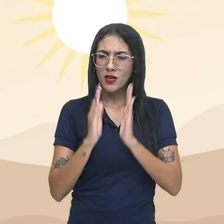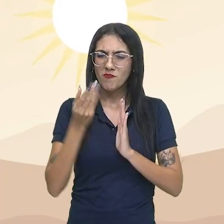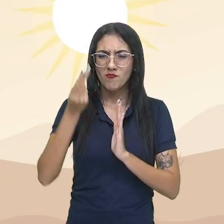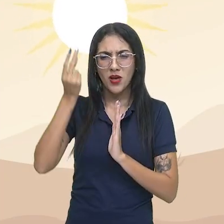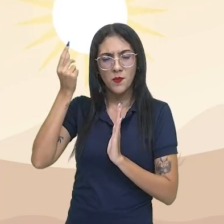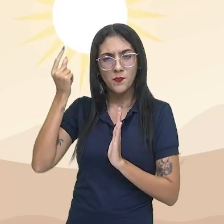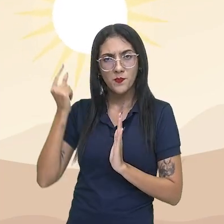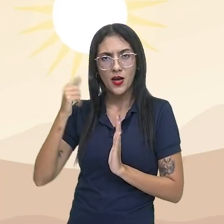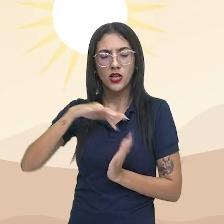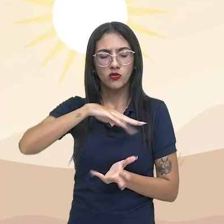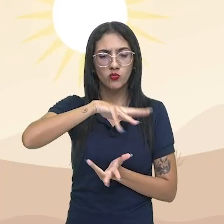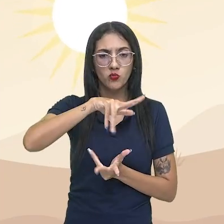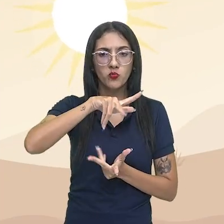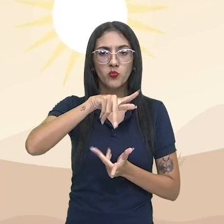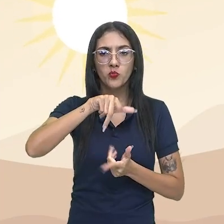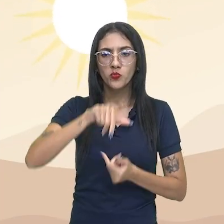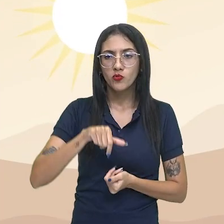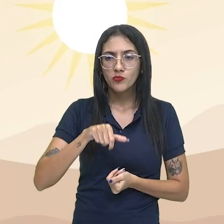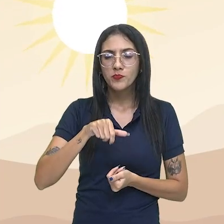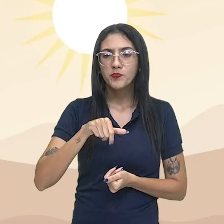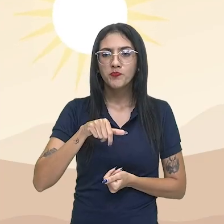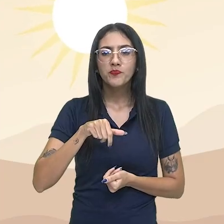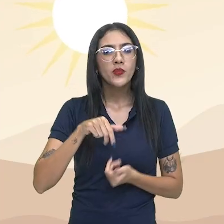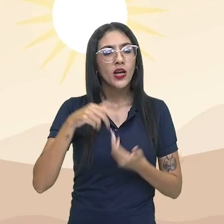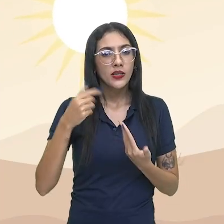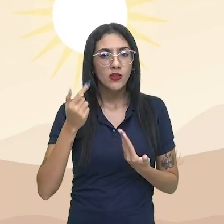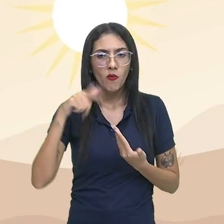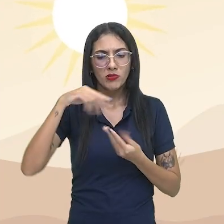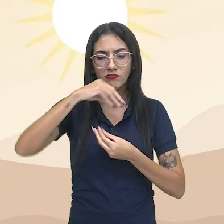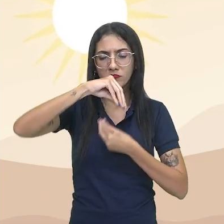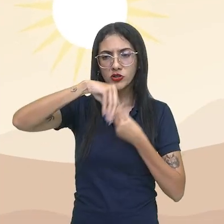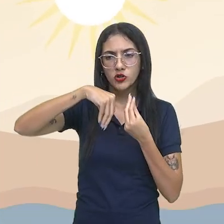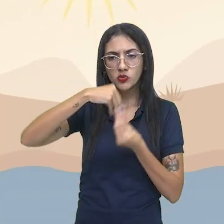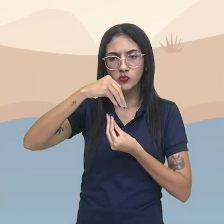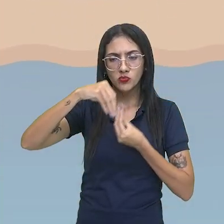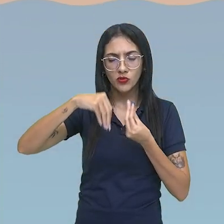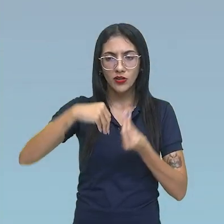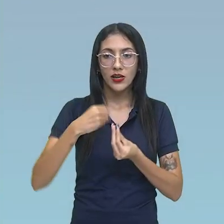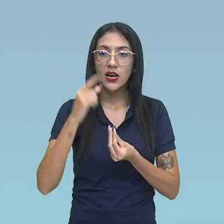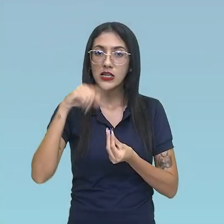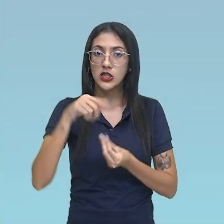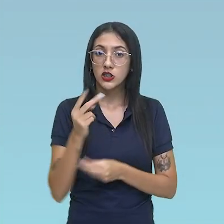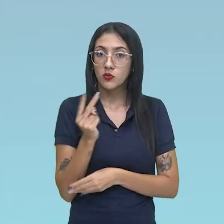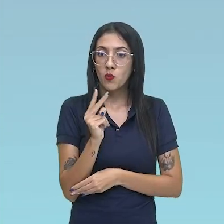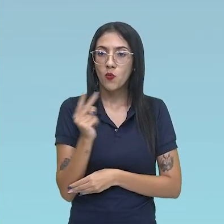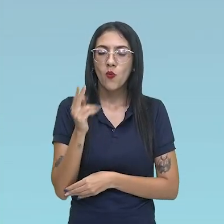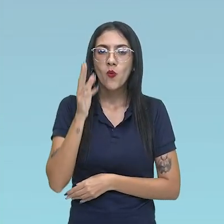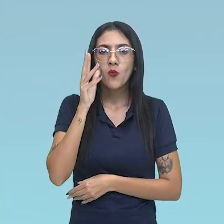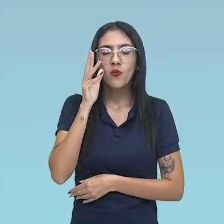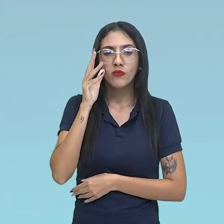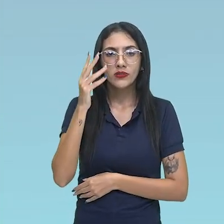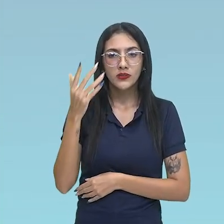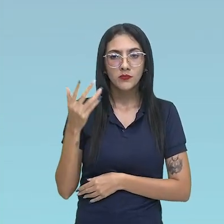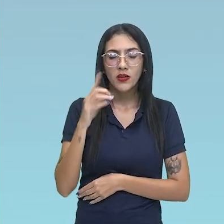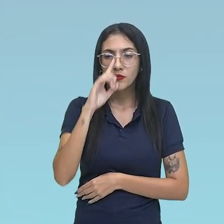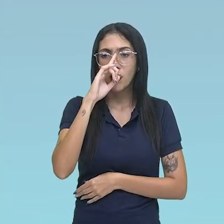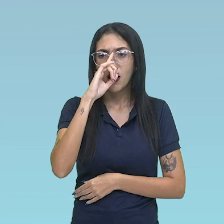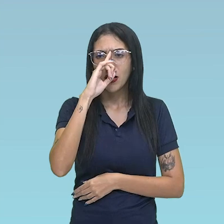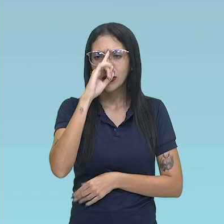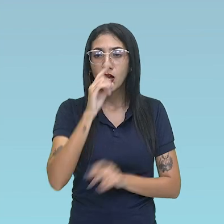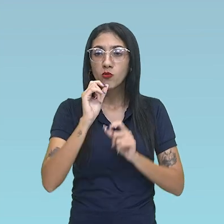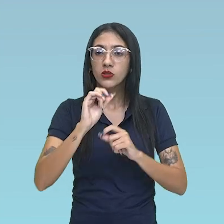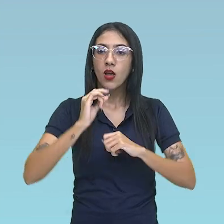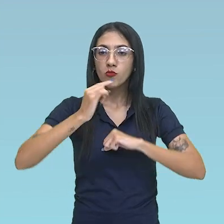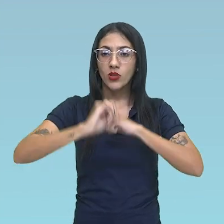primitiva. Através da ação dessas duas situações, né, dos